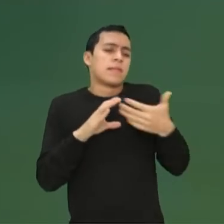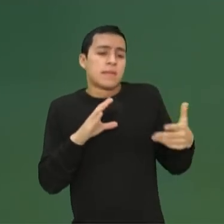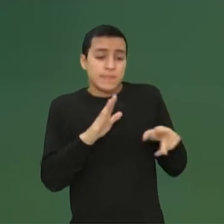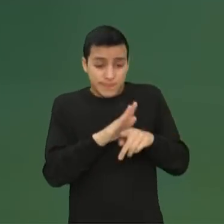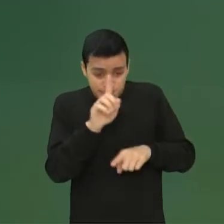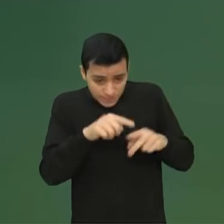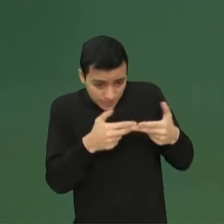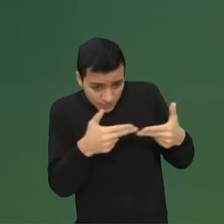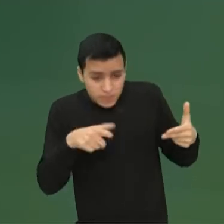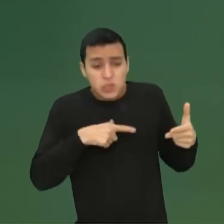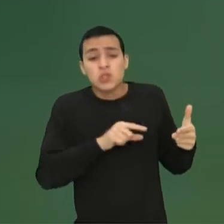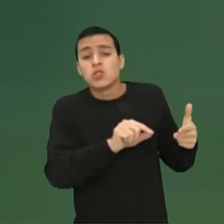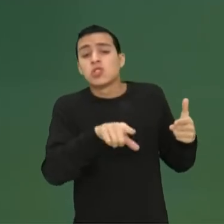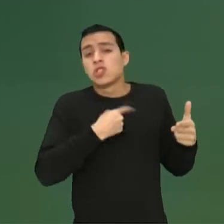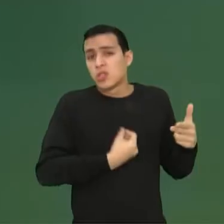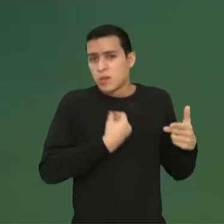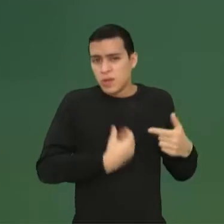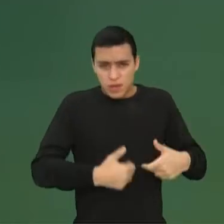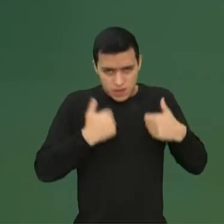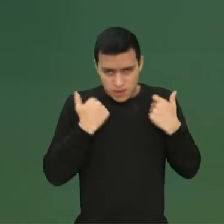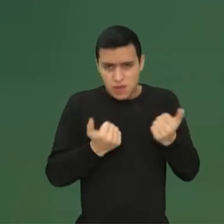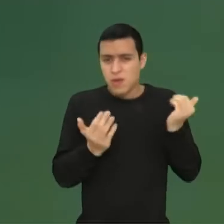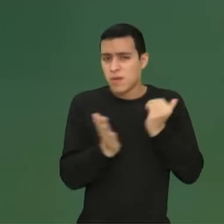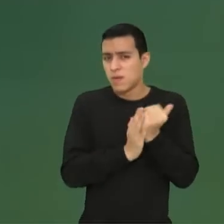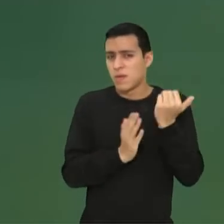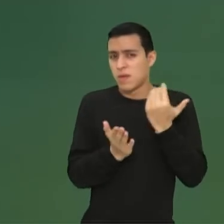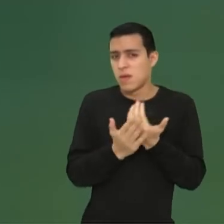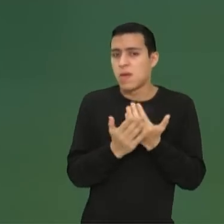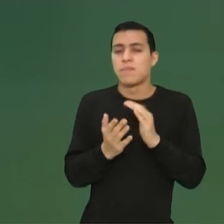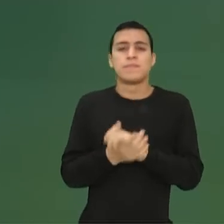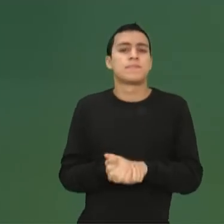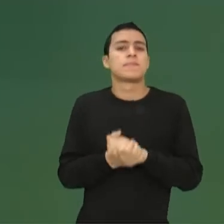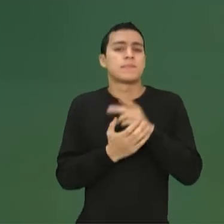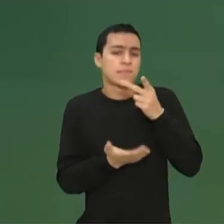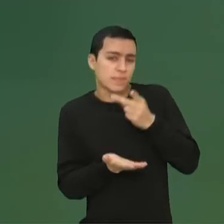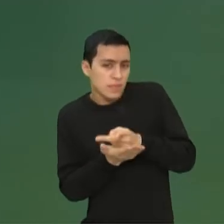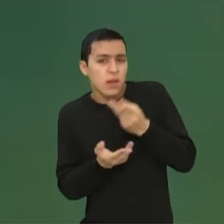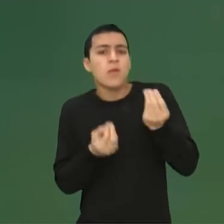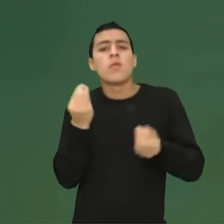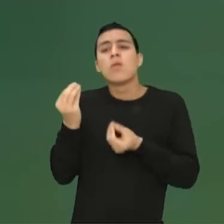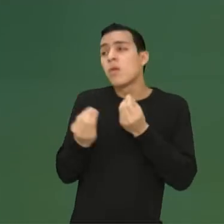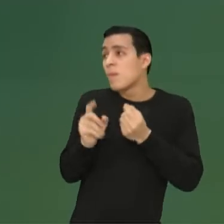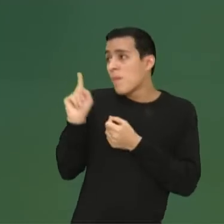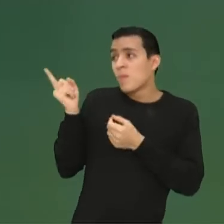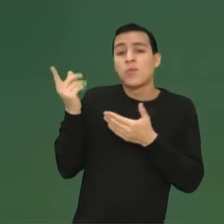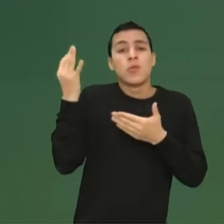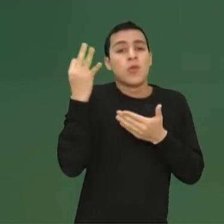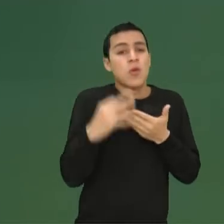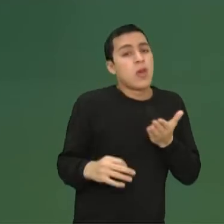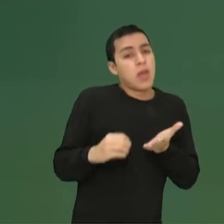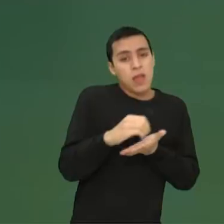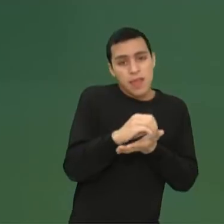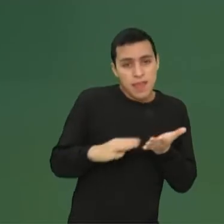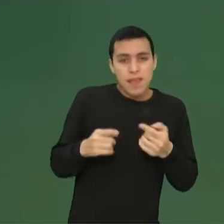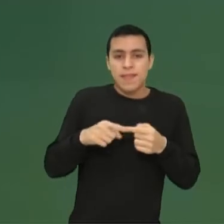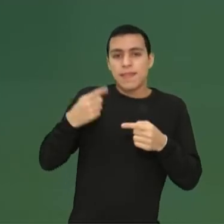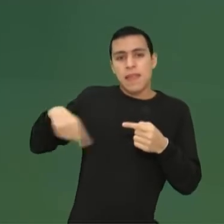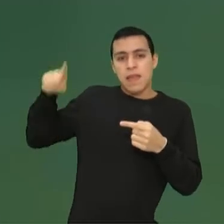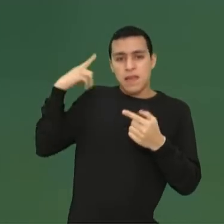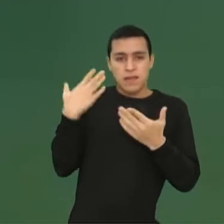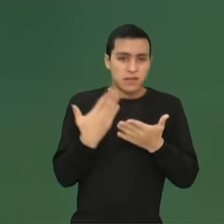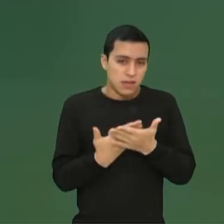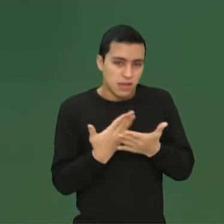os materiais apresentam. Vamos começar a nossa aula? Lembra que a gente sempre começa corrigindo o exercício da aula